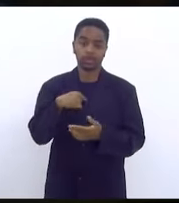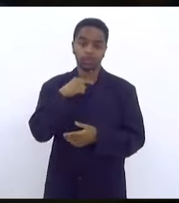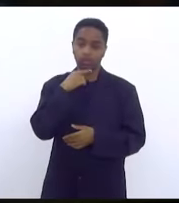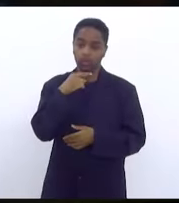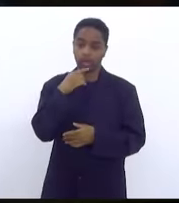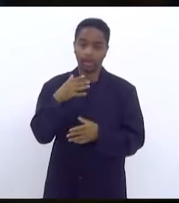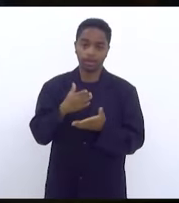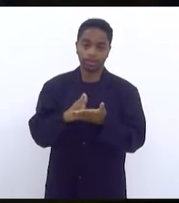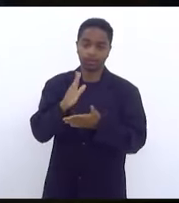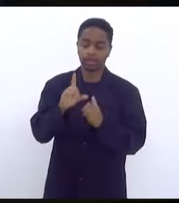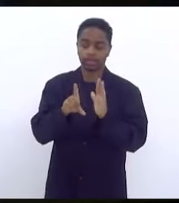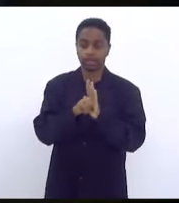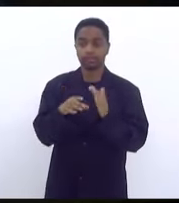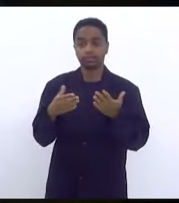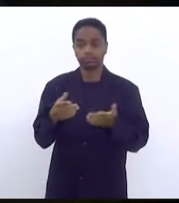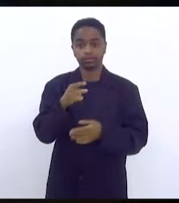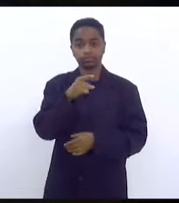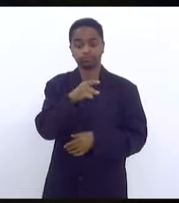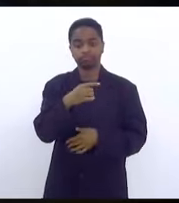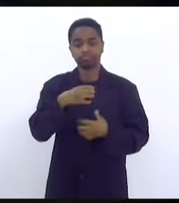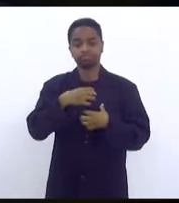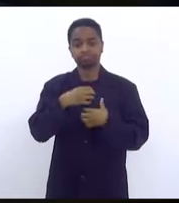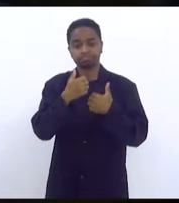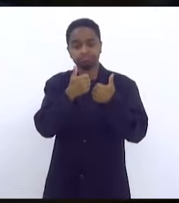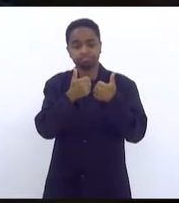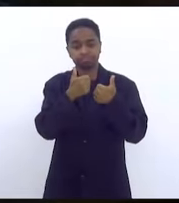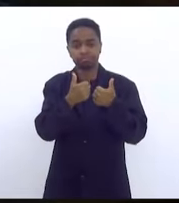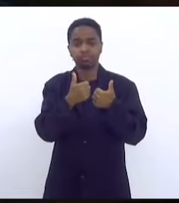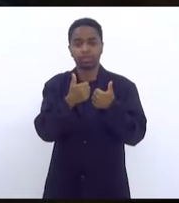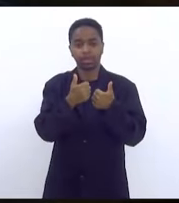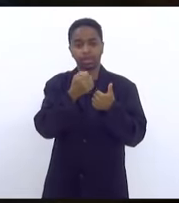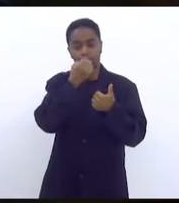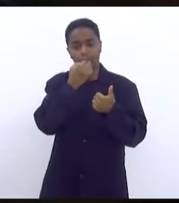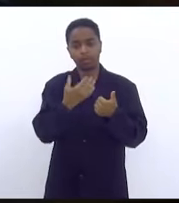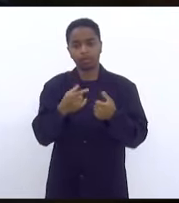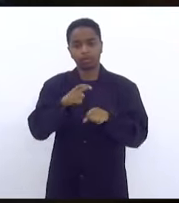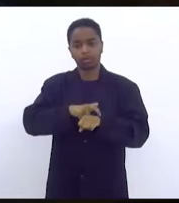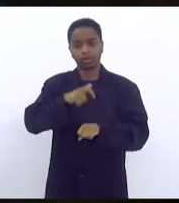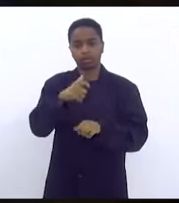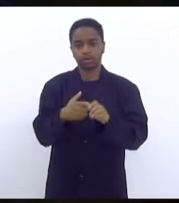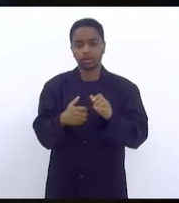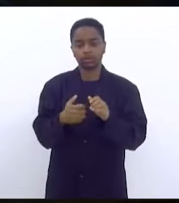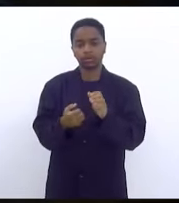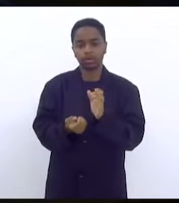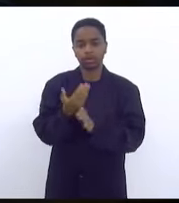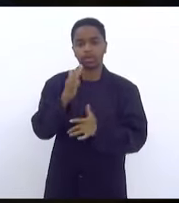leis. Então, Vossa Excelência foi muito feliz ao dar essa